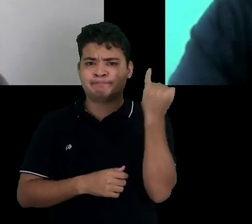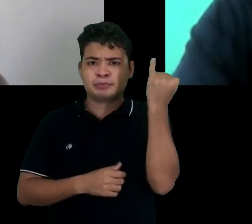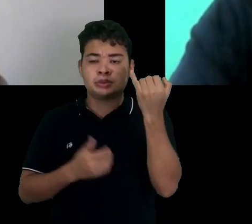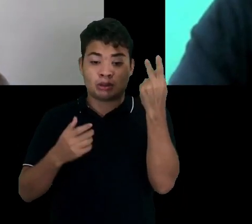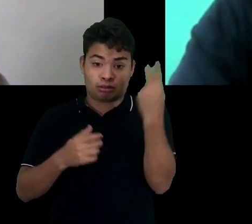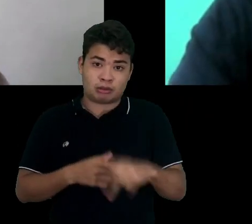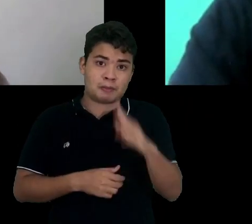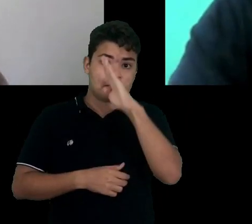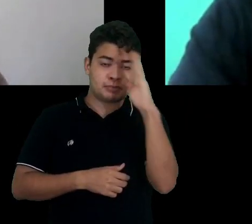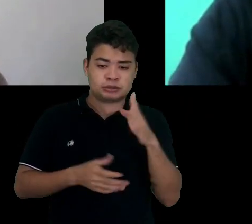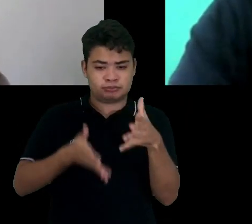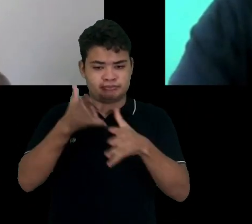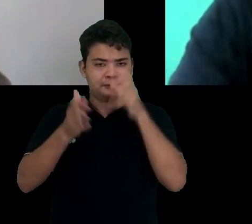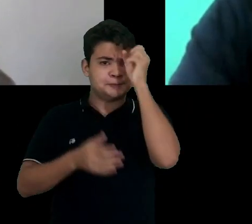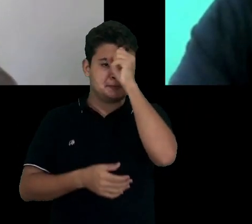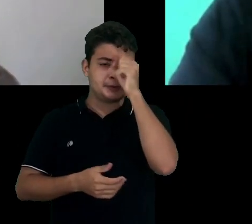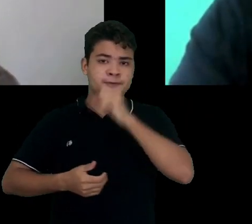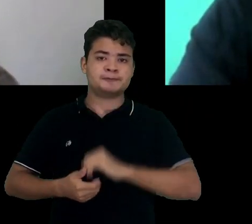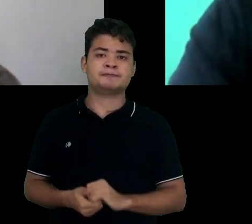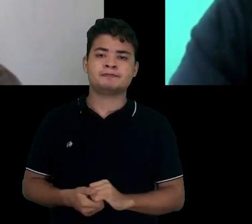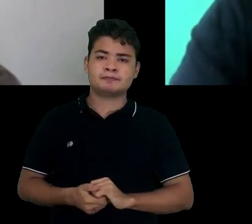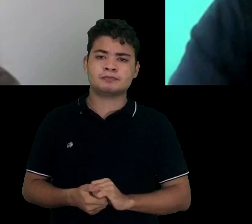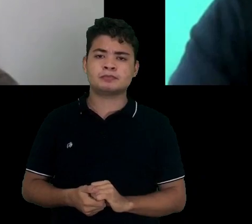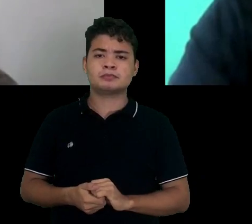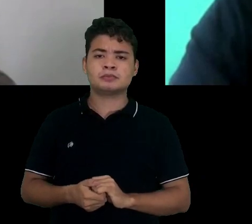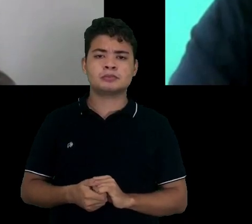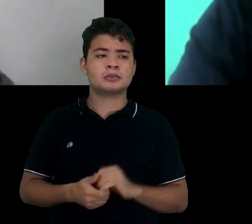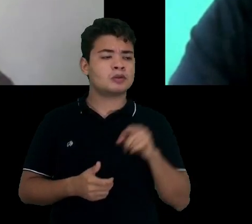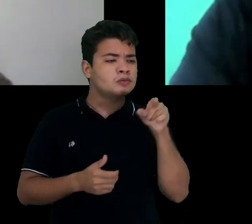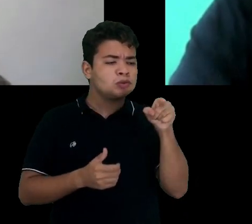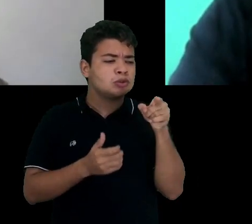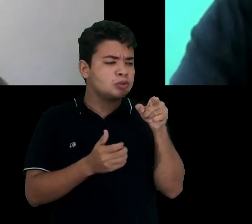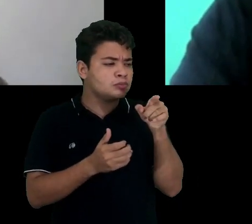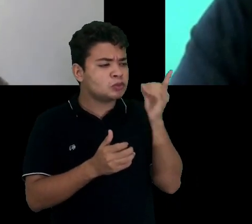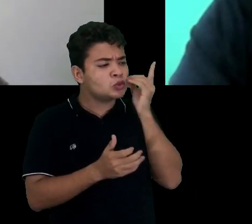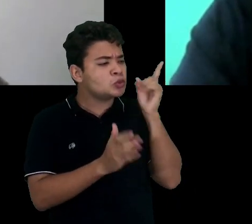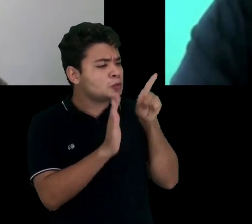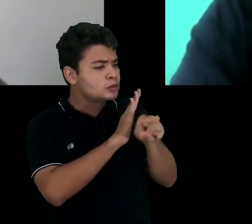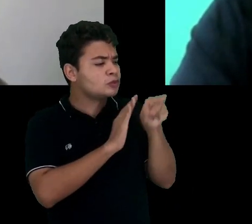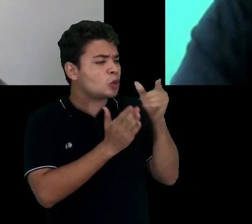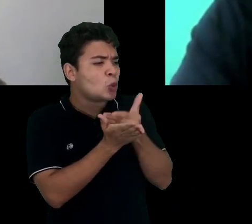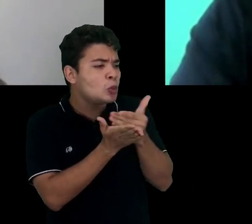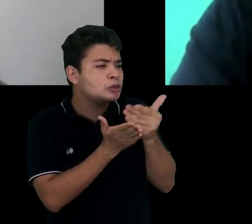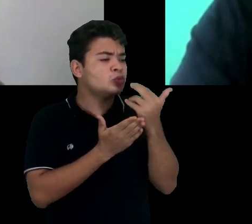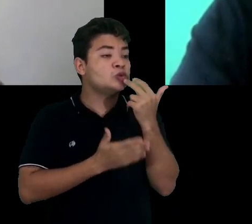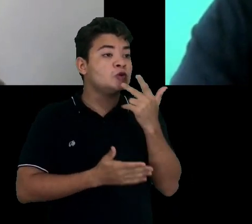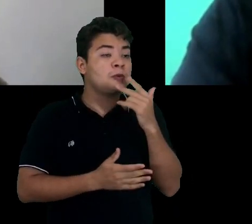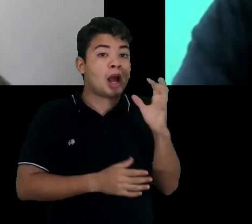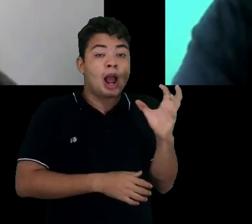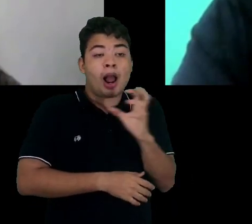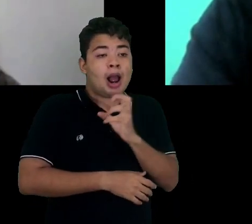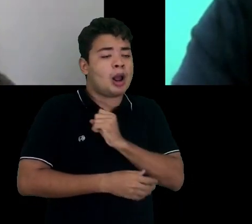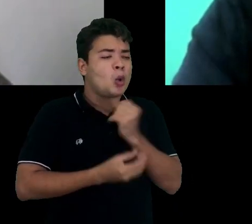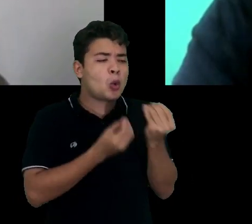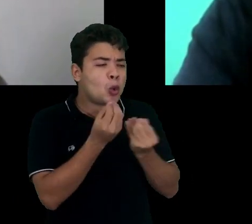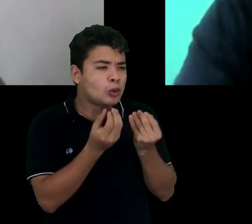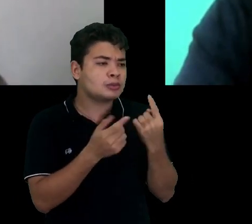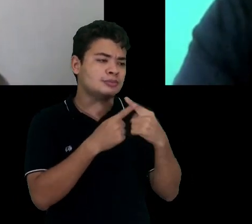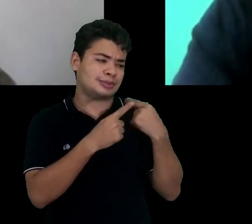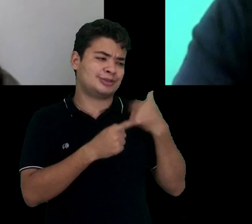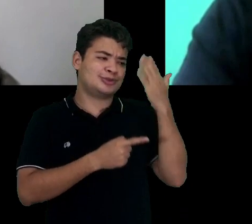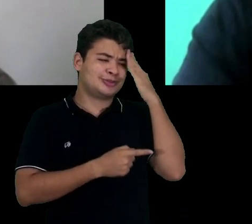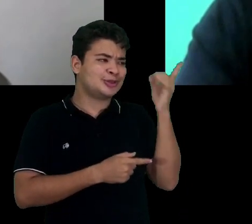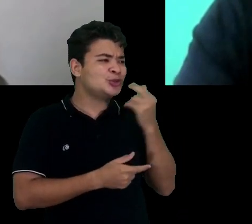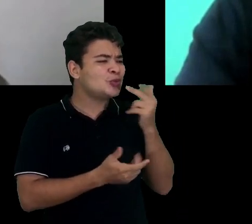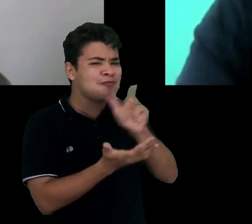observa isso hoje no Brasil. E como que começou a sua paixão pelos idiomas? Porque eu sei que você